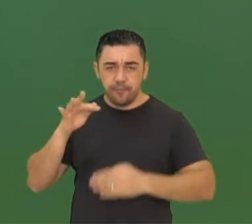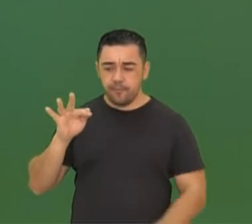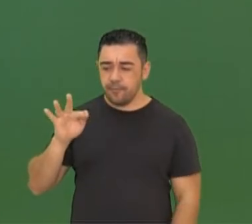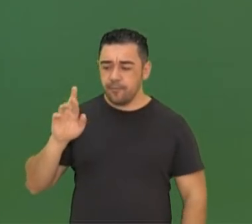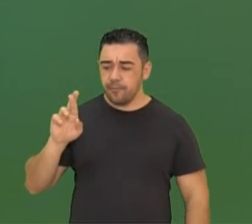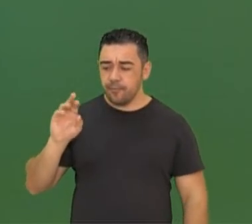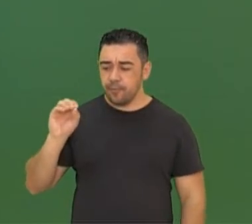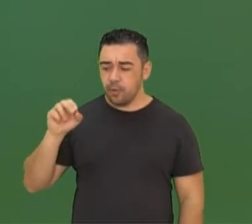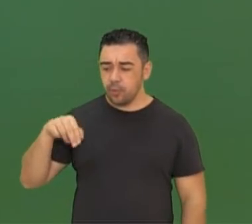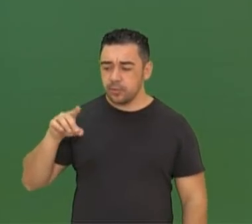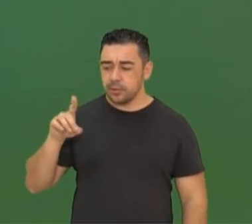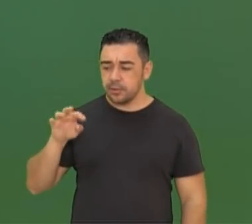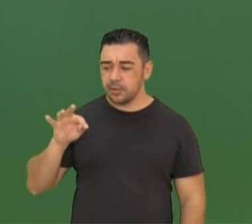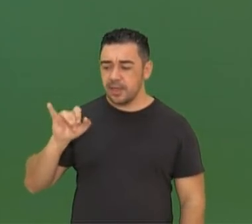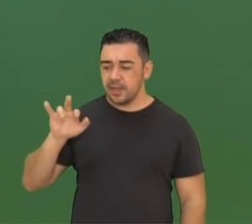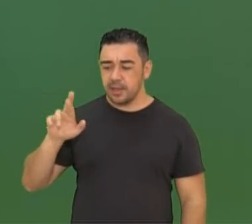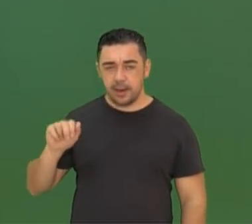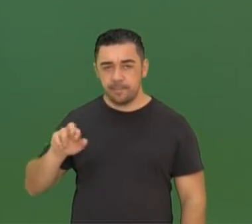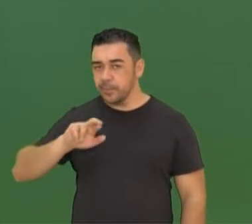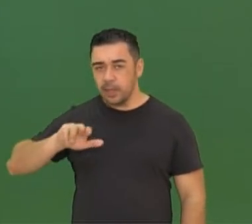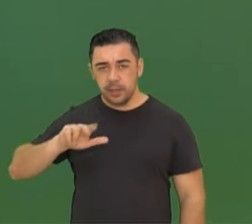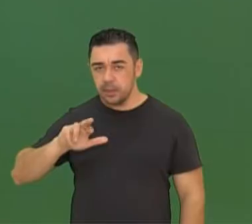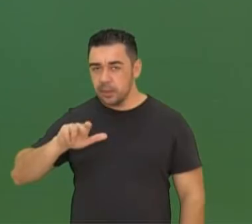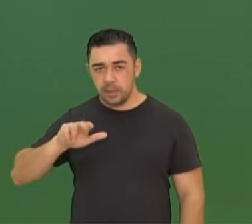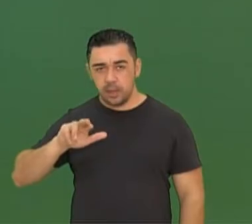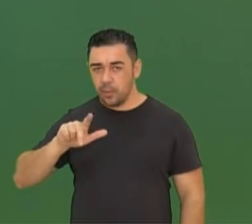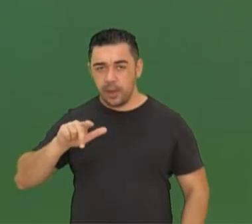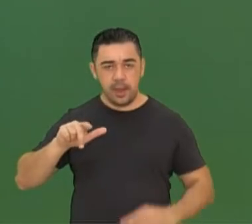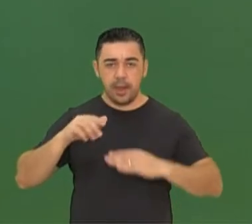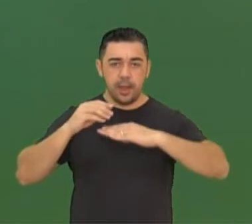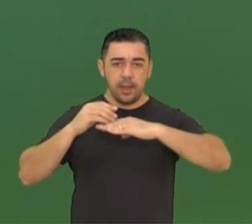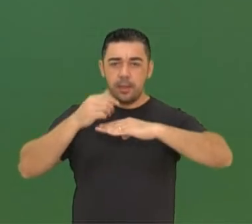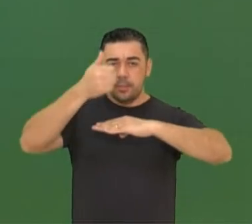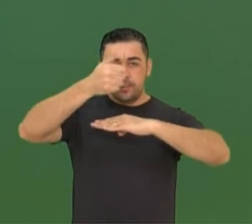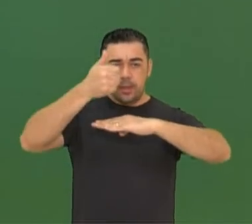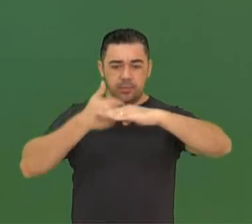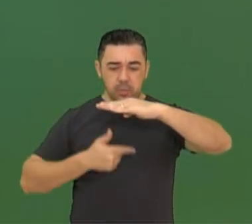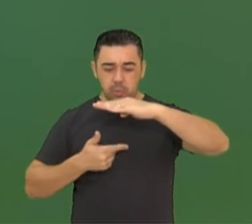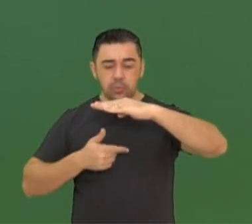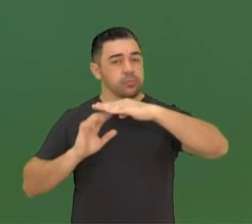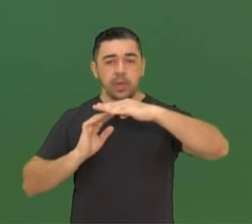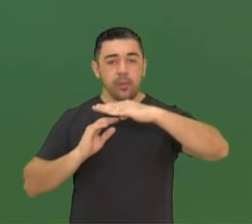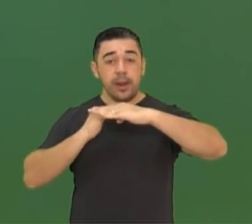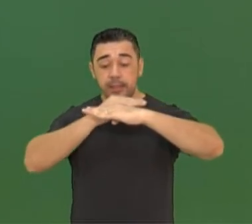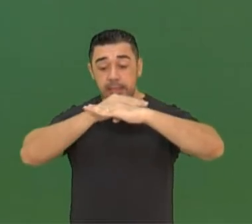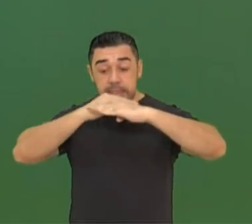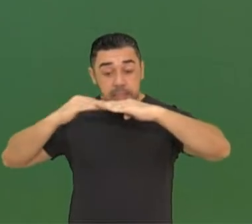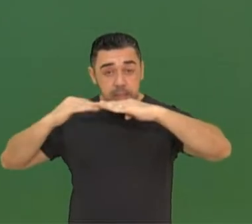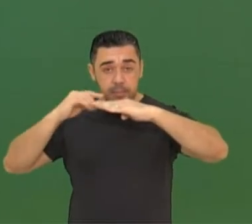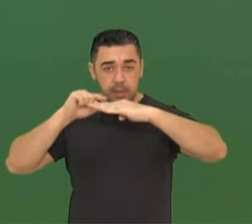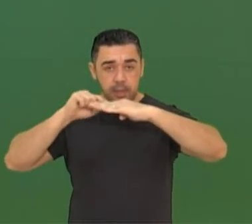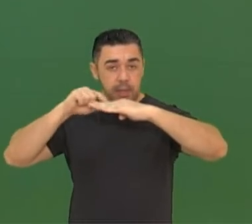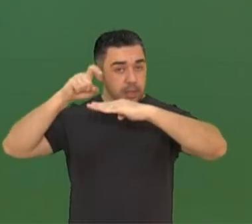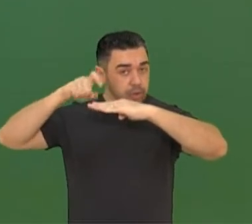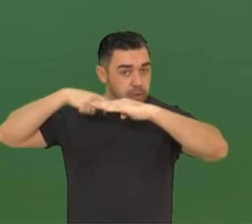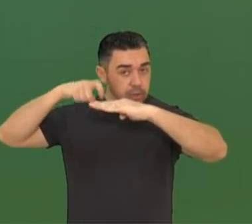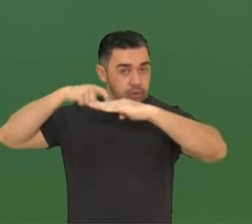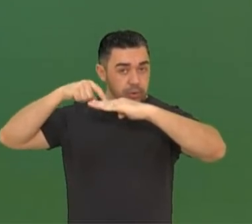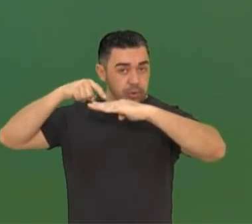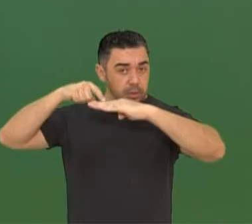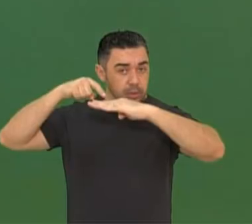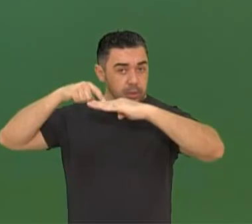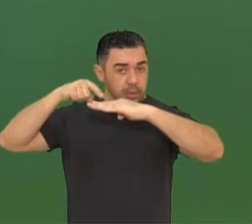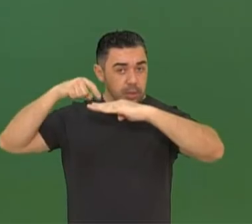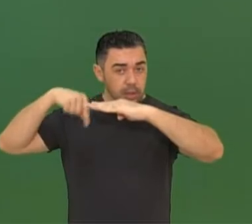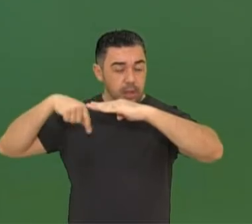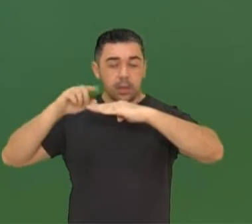de fronteira? Ele não pertence nem para o x, nem para um quadrante, nem para outro. Ele está em cima do eixo. Tá bom? Se ele estiver em cima do eixo